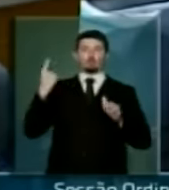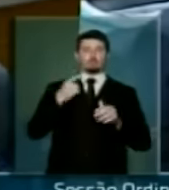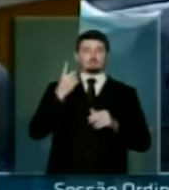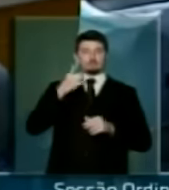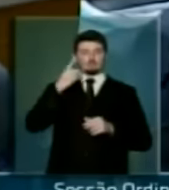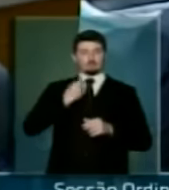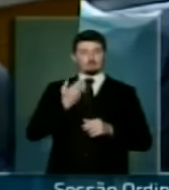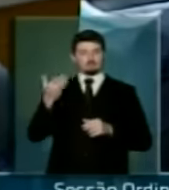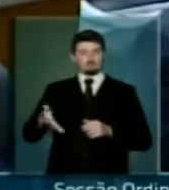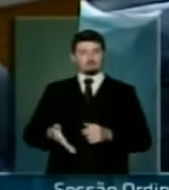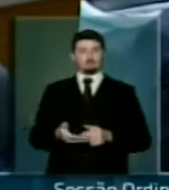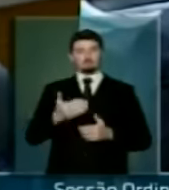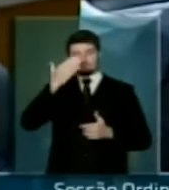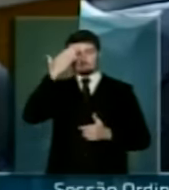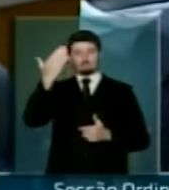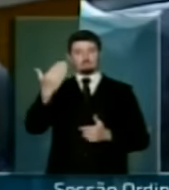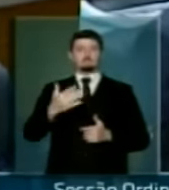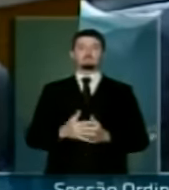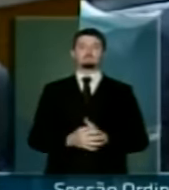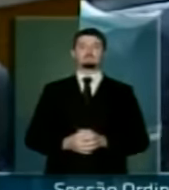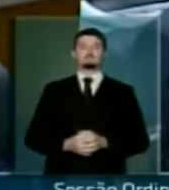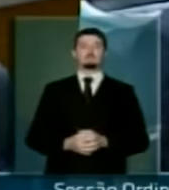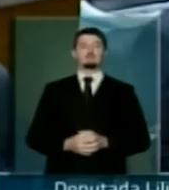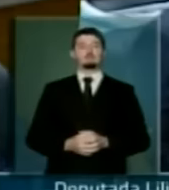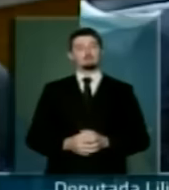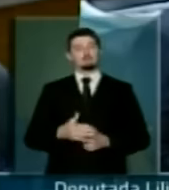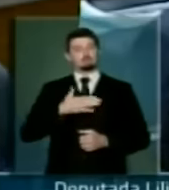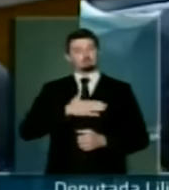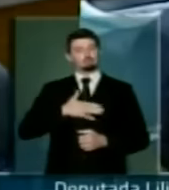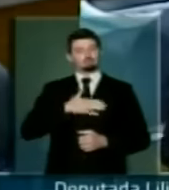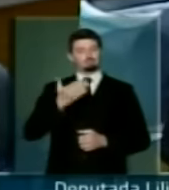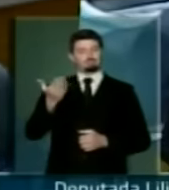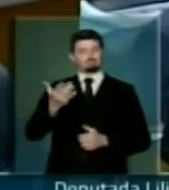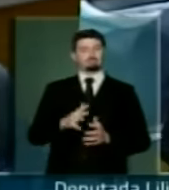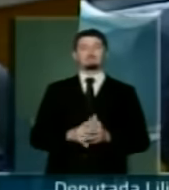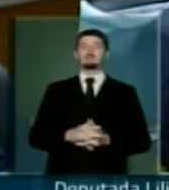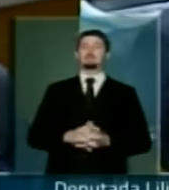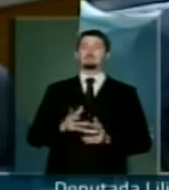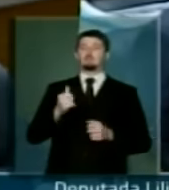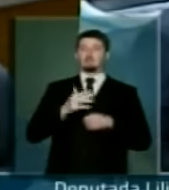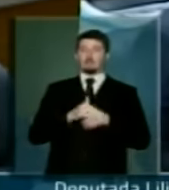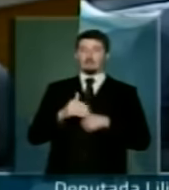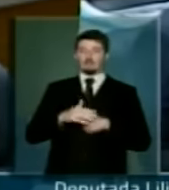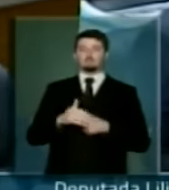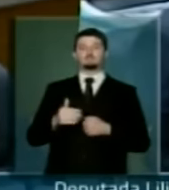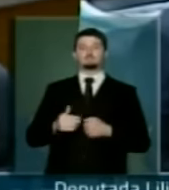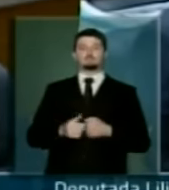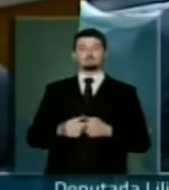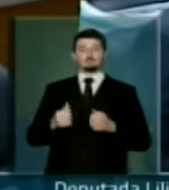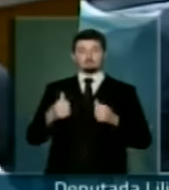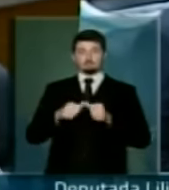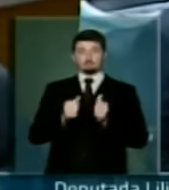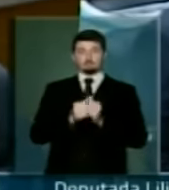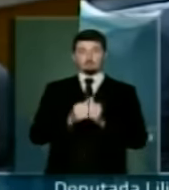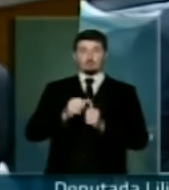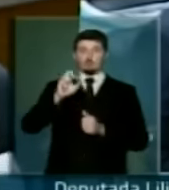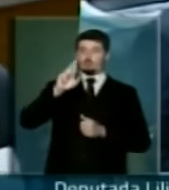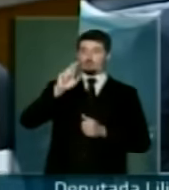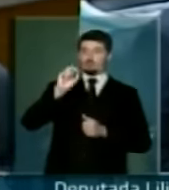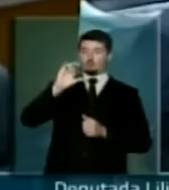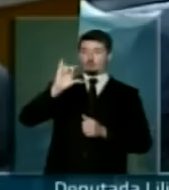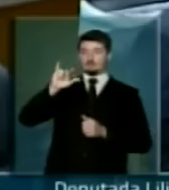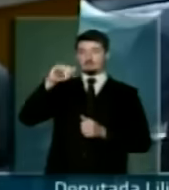deputadas presentes, agradecer a sua gentileza de estar comigo no Rocinha para